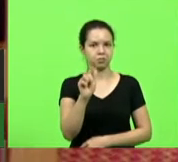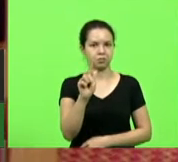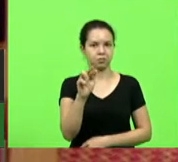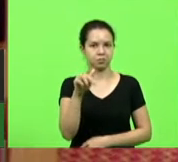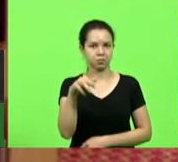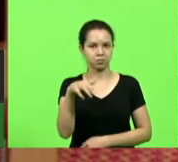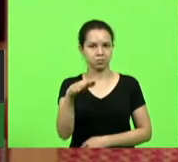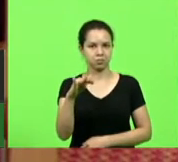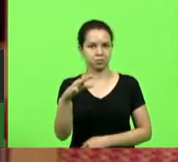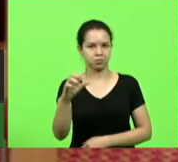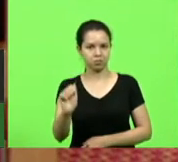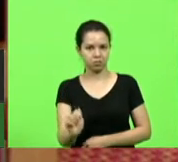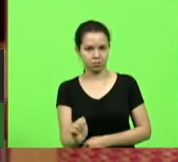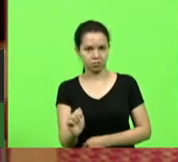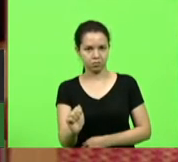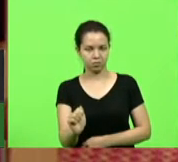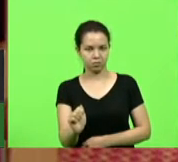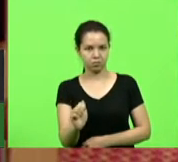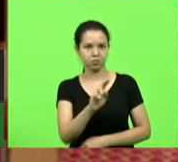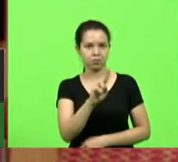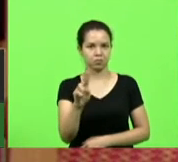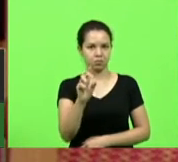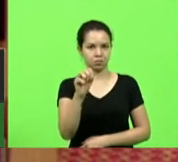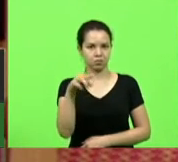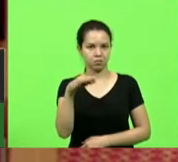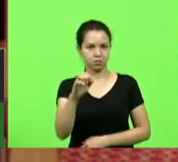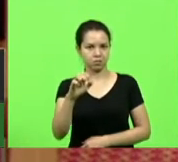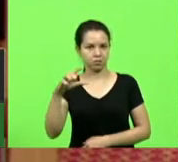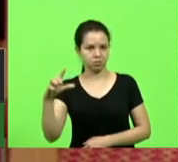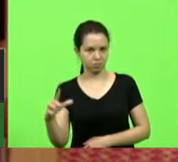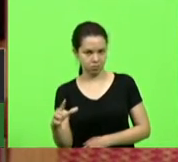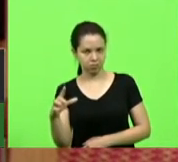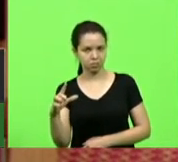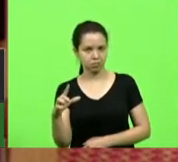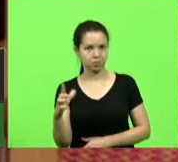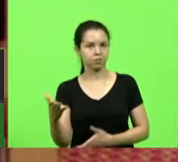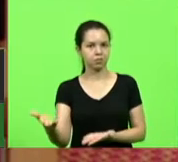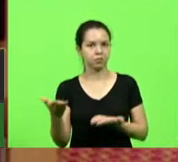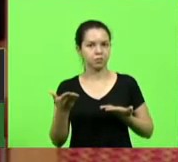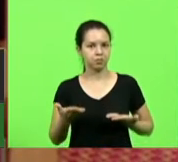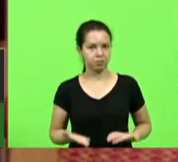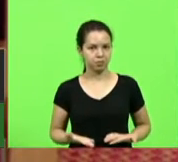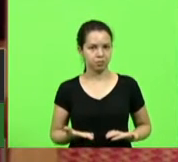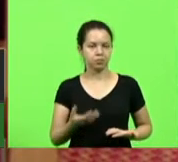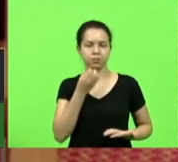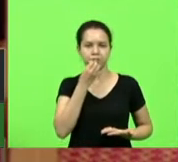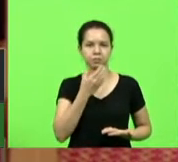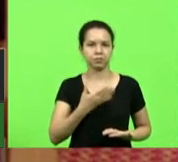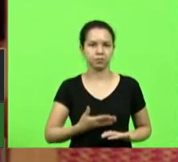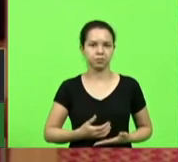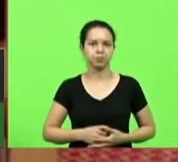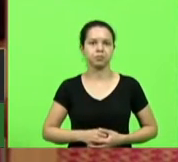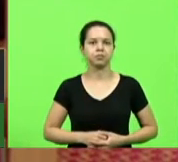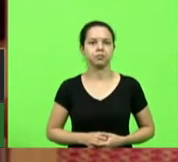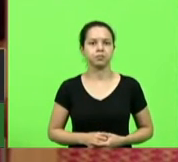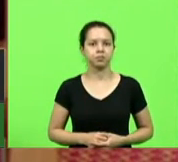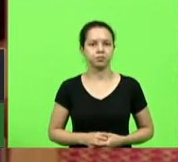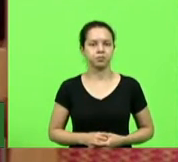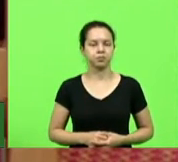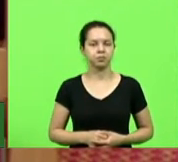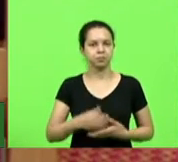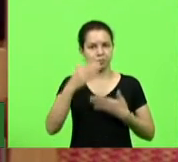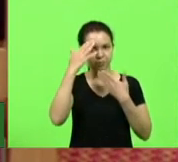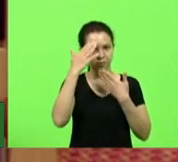Daniel de Moraes e as Lois Schelver. Então, sejam bem-vindos, contem conosco, sempre às ordens. Obrigado, senhor